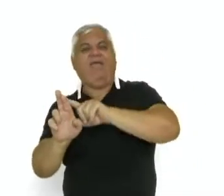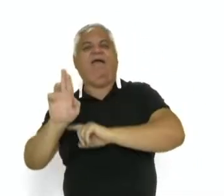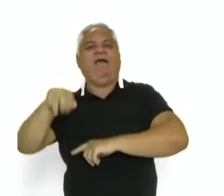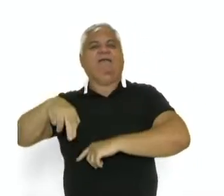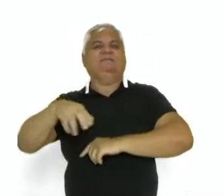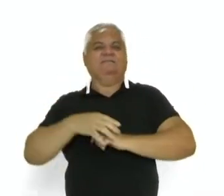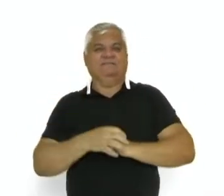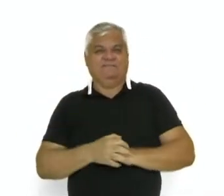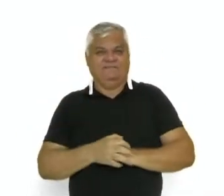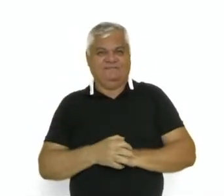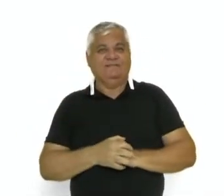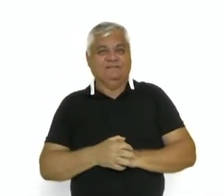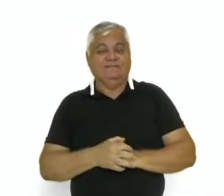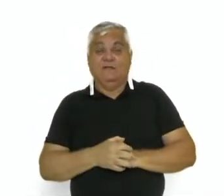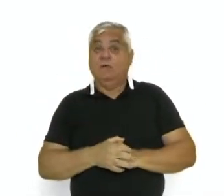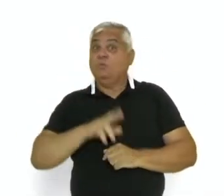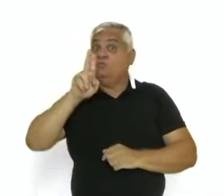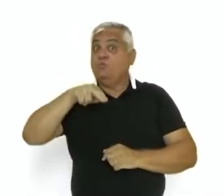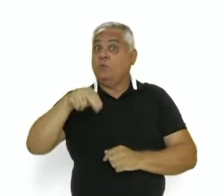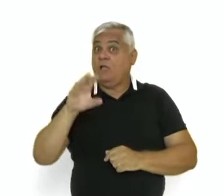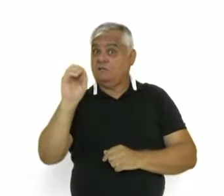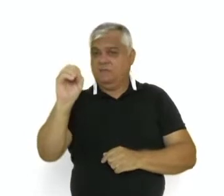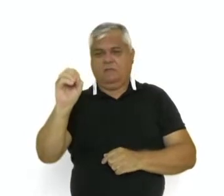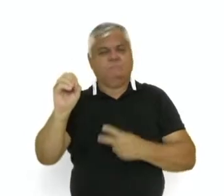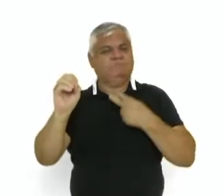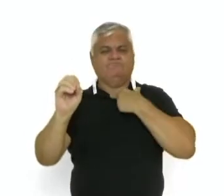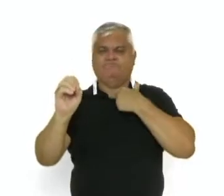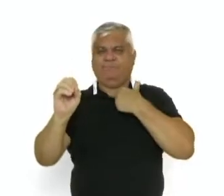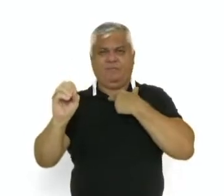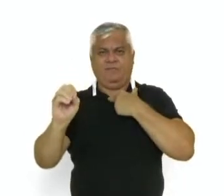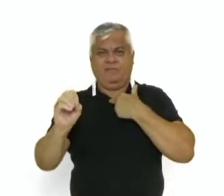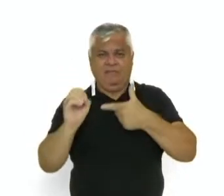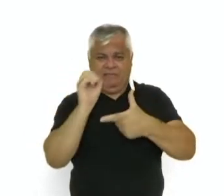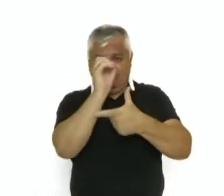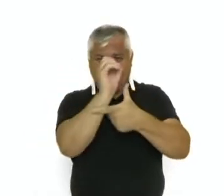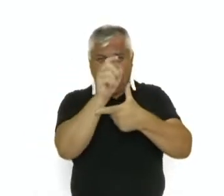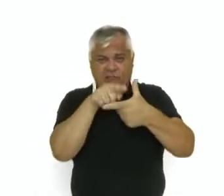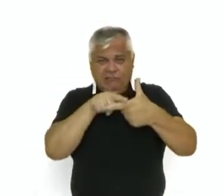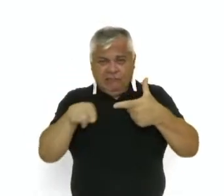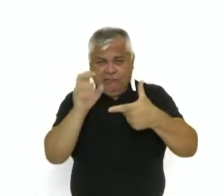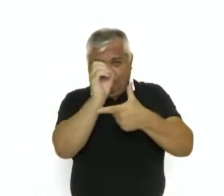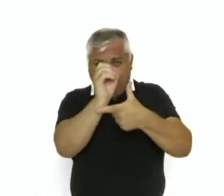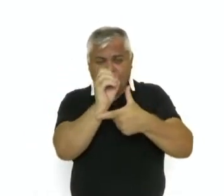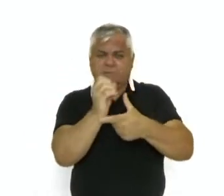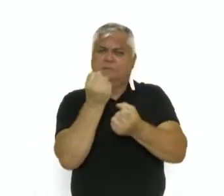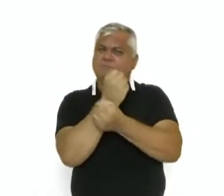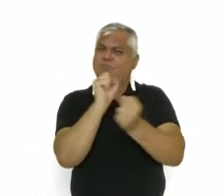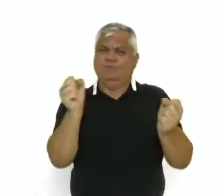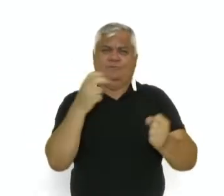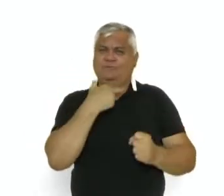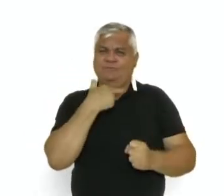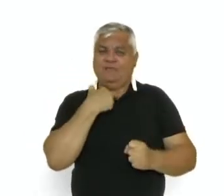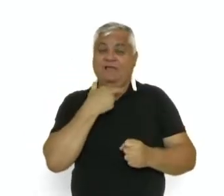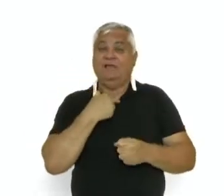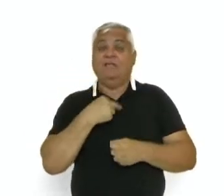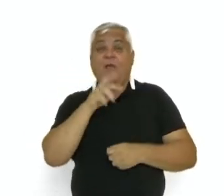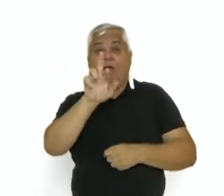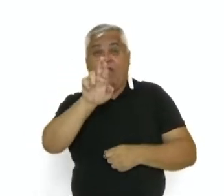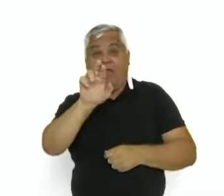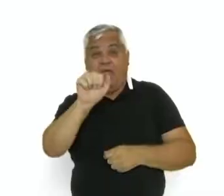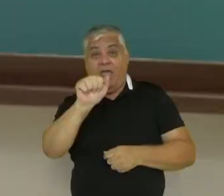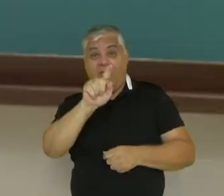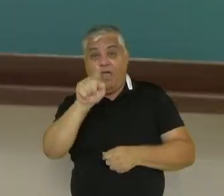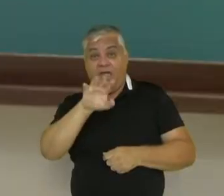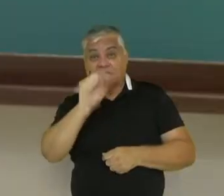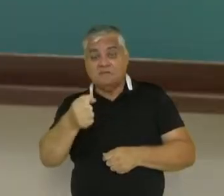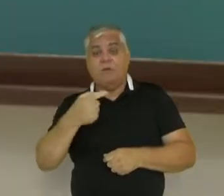pode ser zero, né? Nunca nós vamos poder dividir um número por zero. Então, a razão nada mais é do que